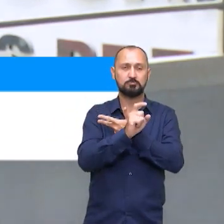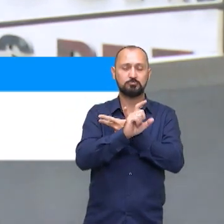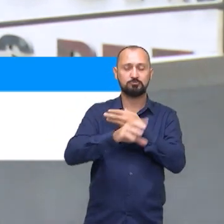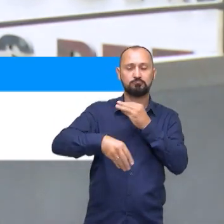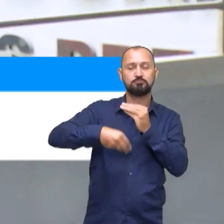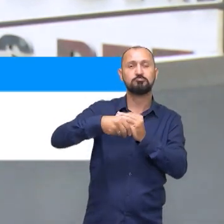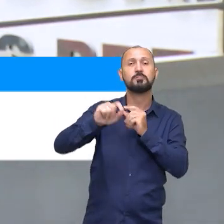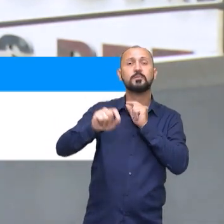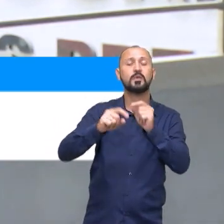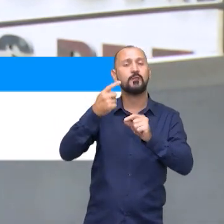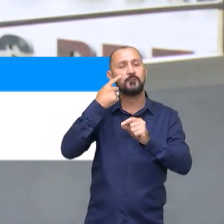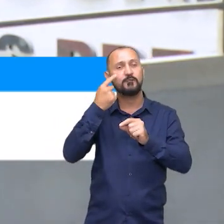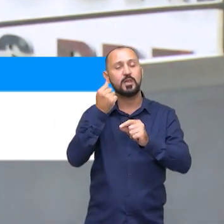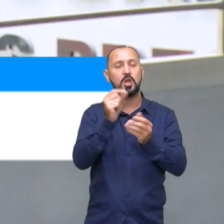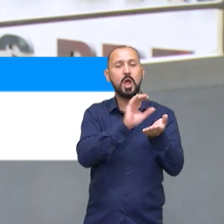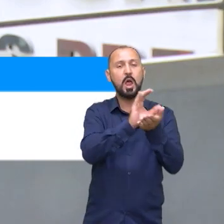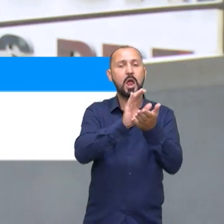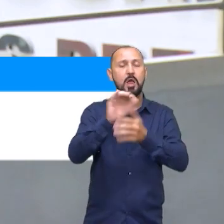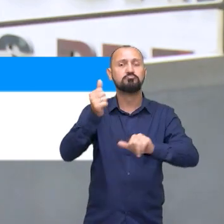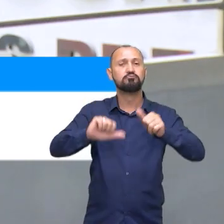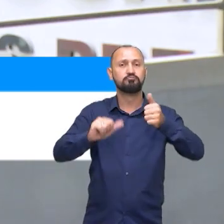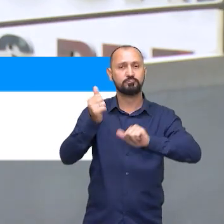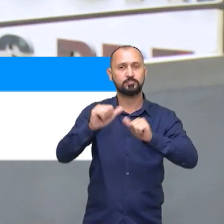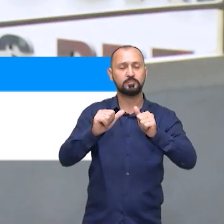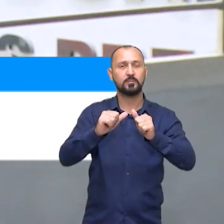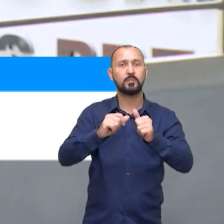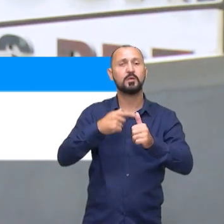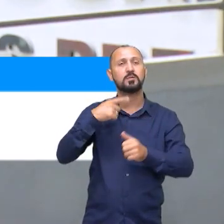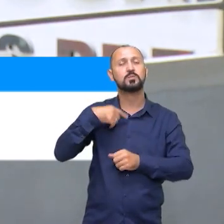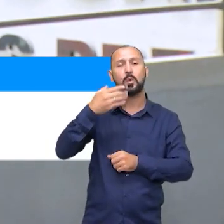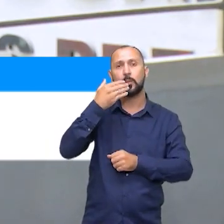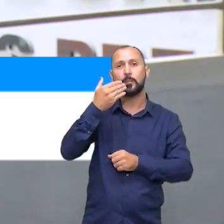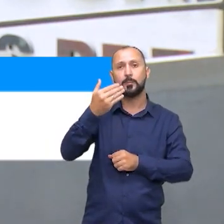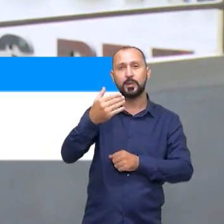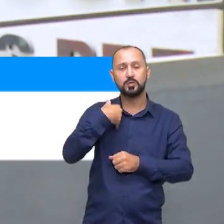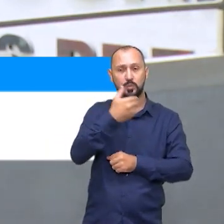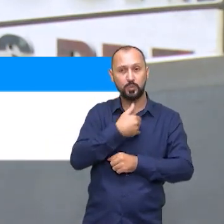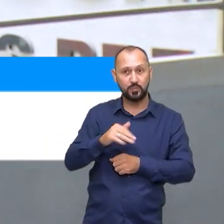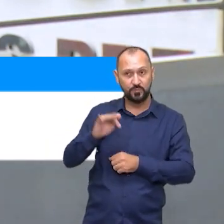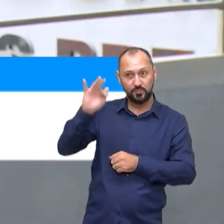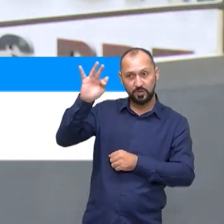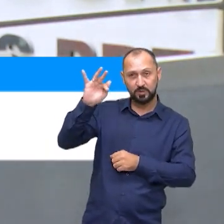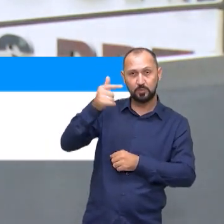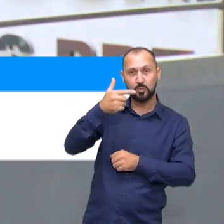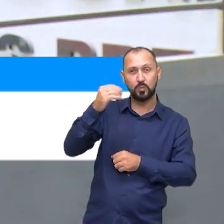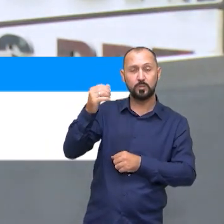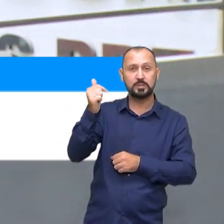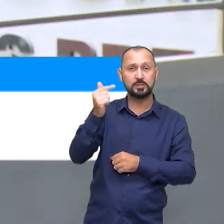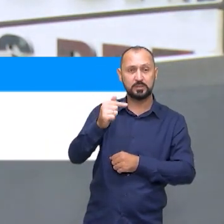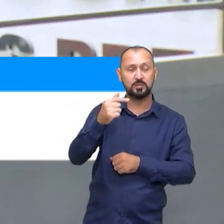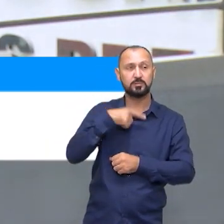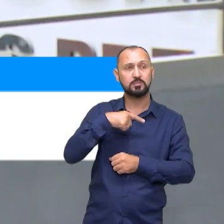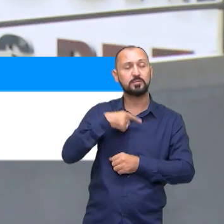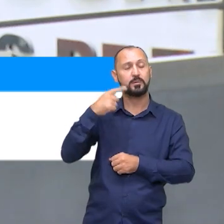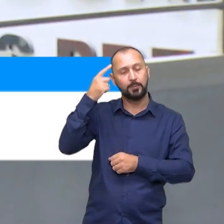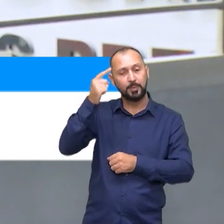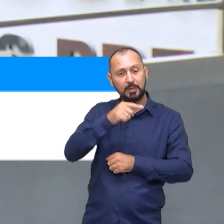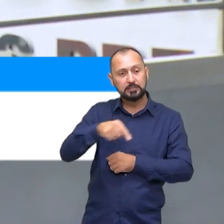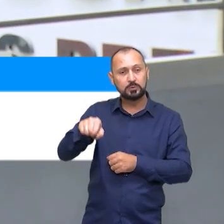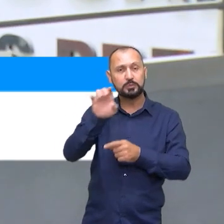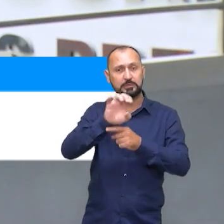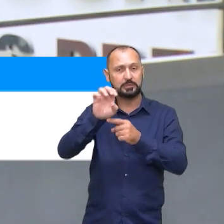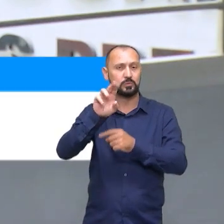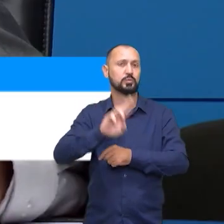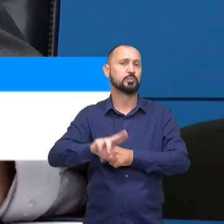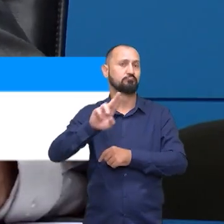Poder Executivo, que faz a revisão de gastos. A medida foi imposta pela União em 2017, sendo a adoção obrigada